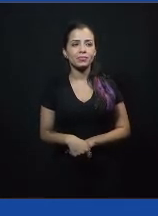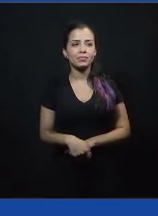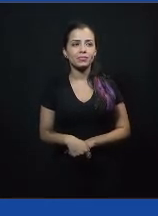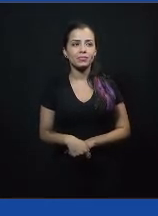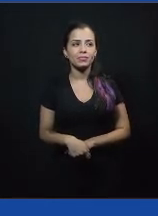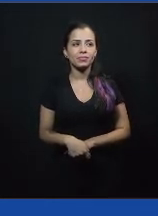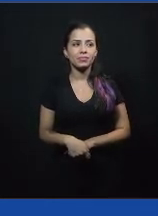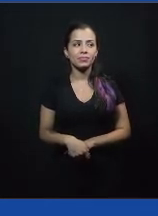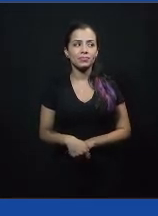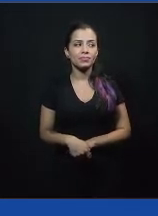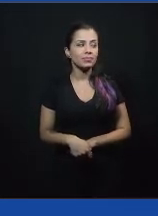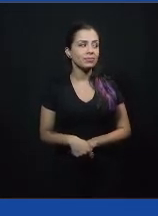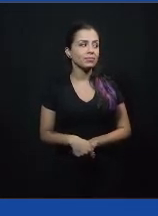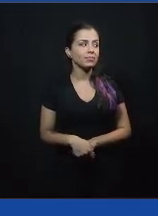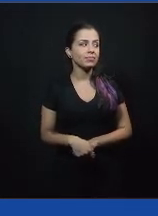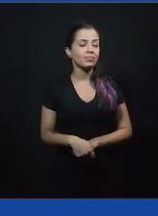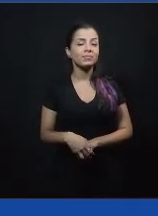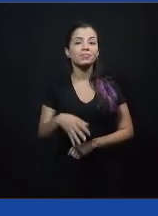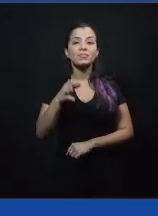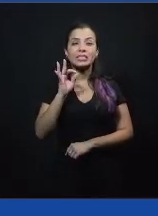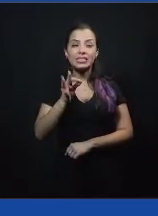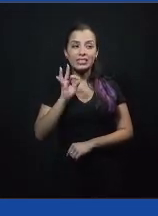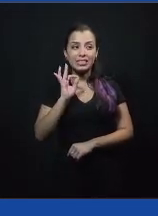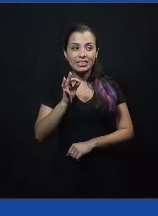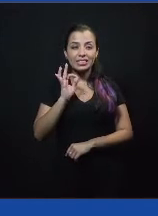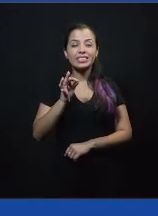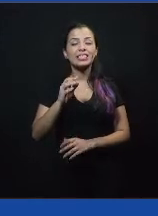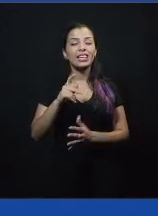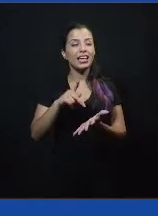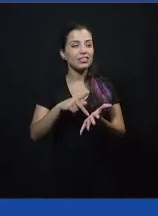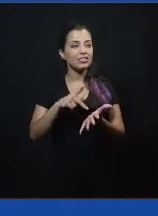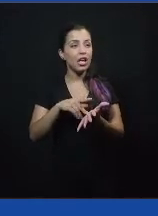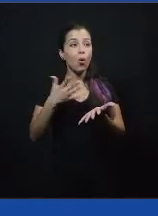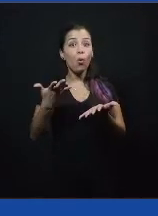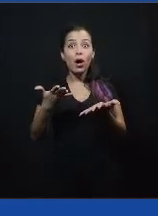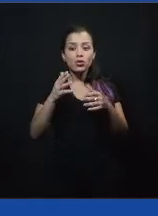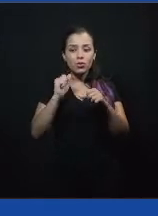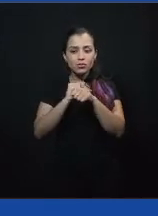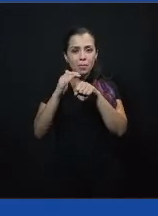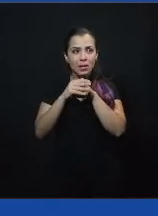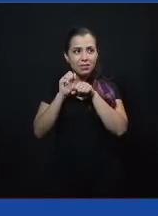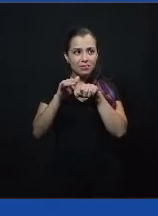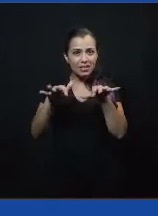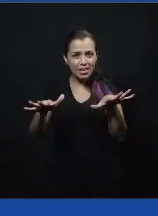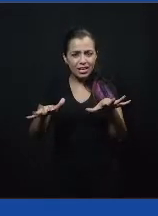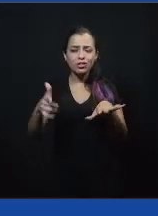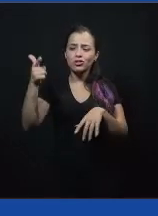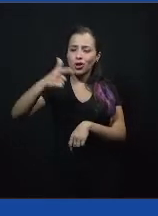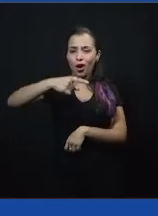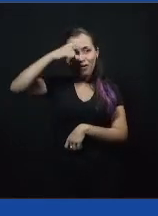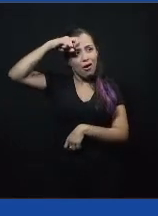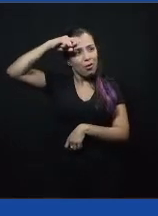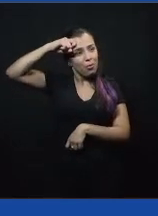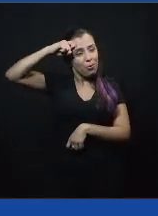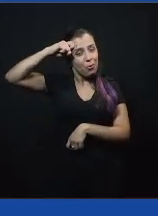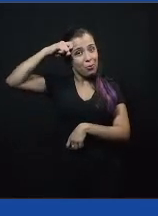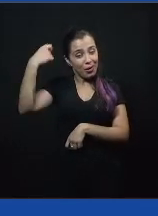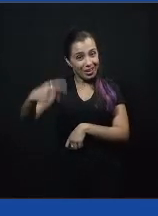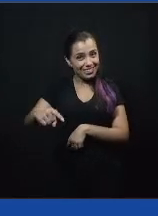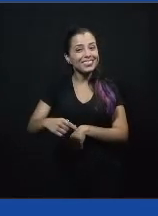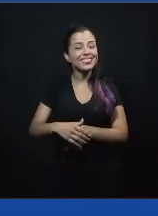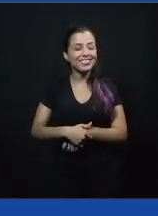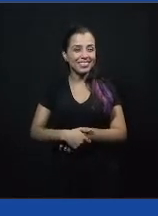e com certeza a gente vai ter visitas e quando acabar com anemia não só falar com os planos